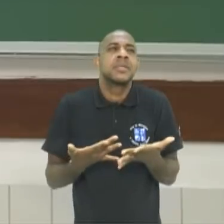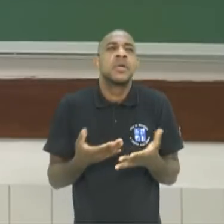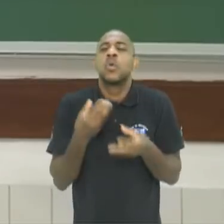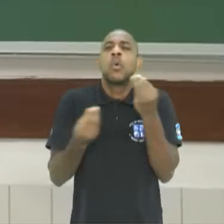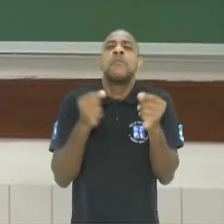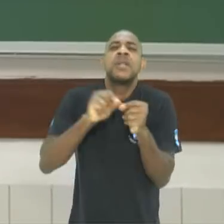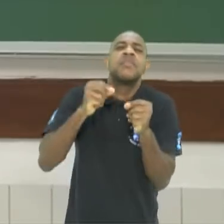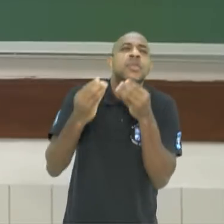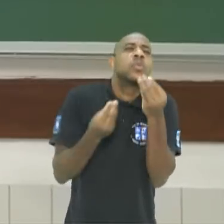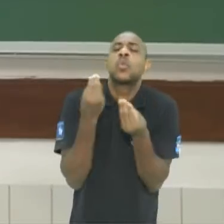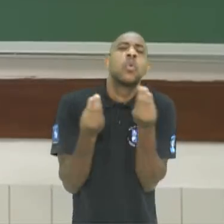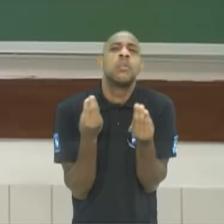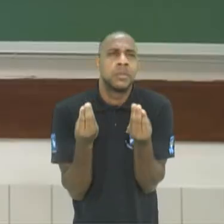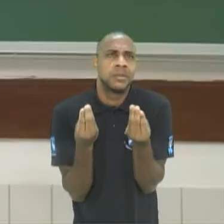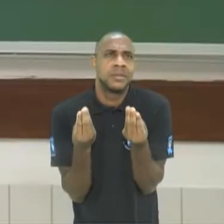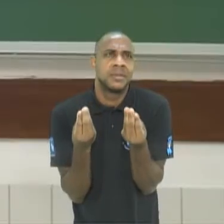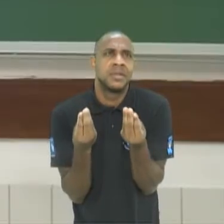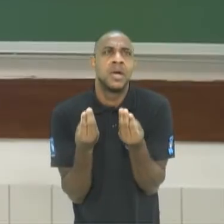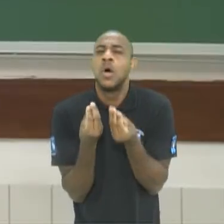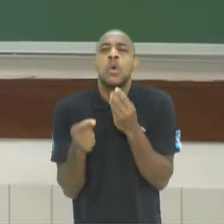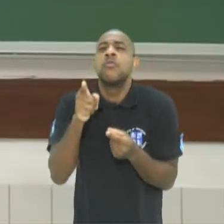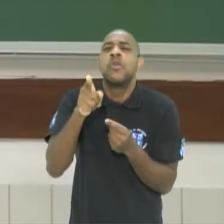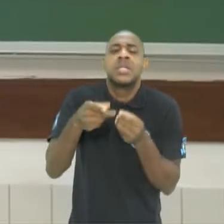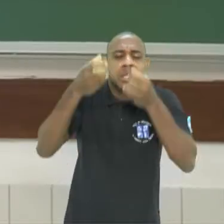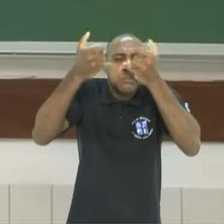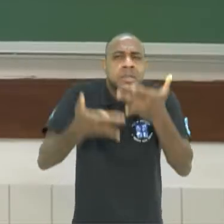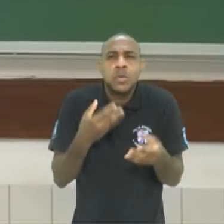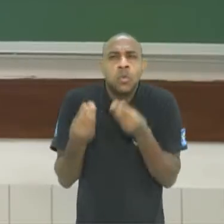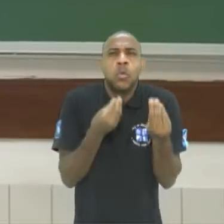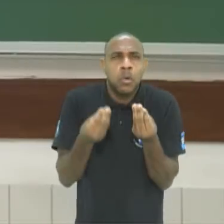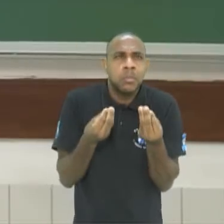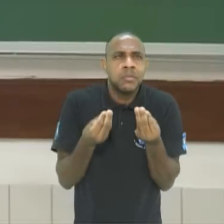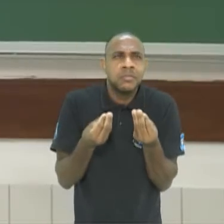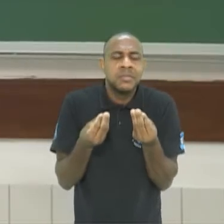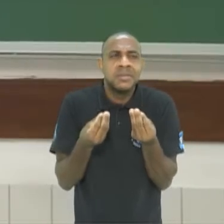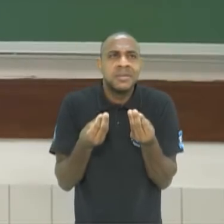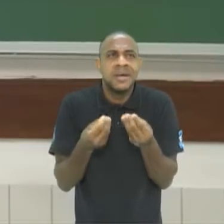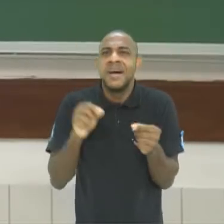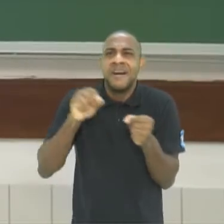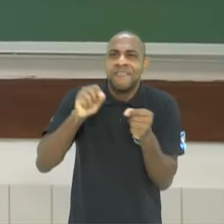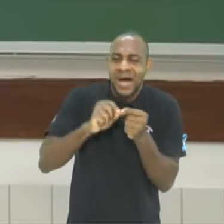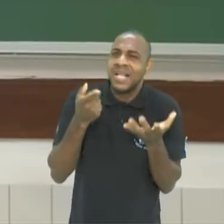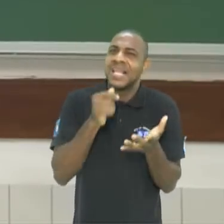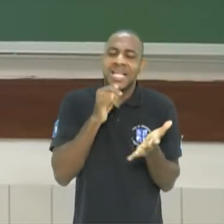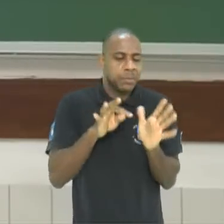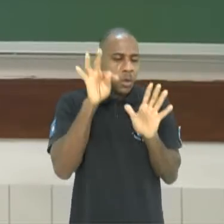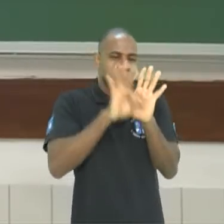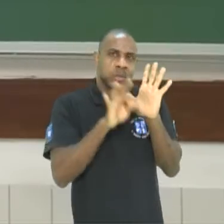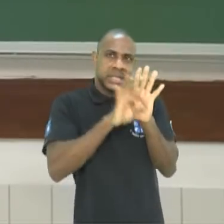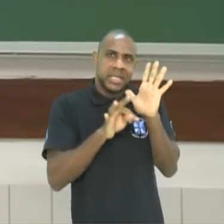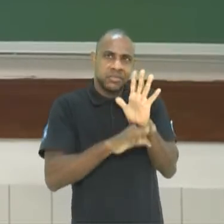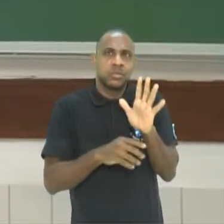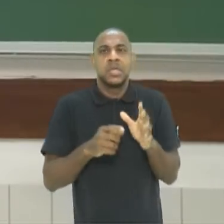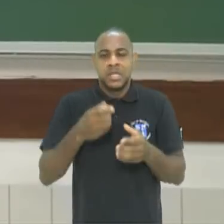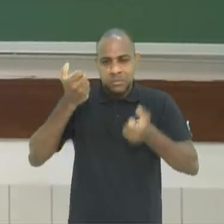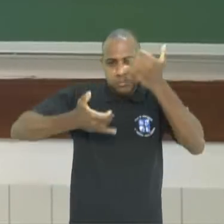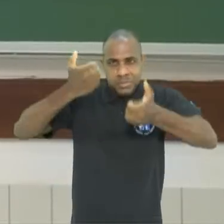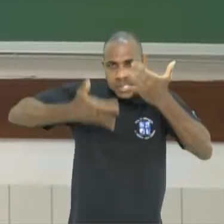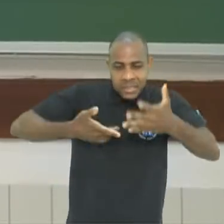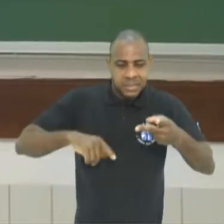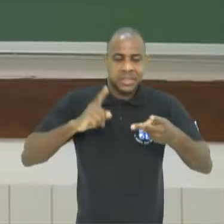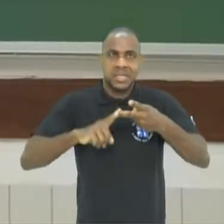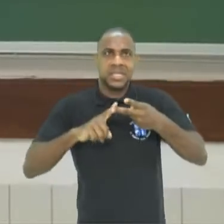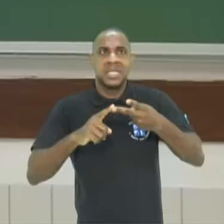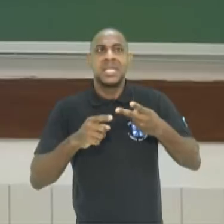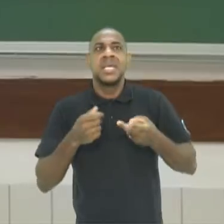ser feito? Certo? Como que você define? Peço para você assim, faça um texto dissertativo ou argumentativo, só para vocês